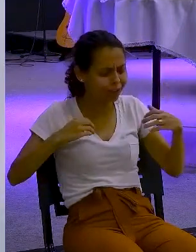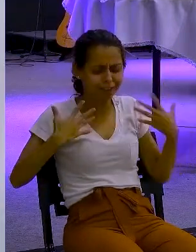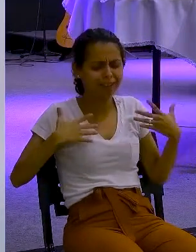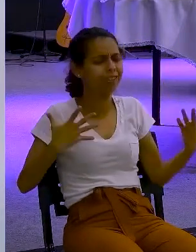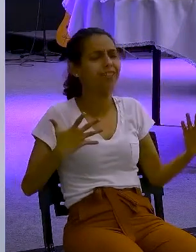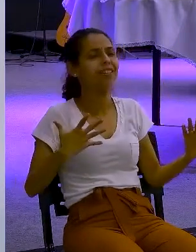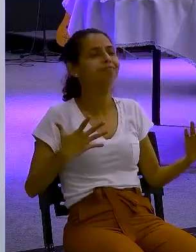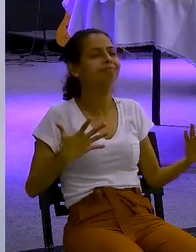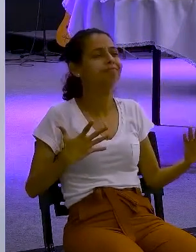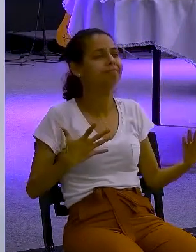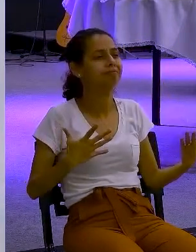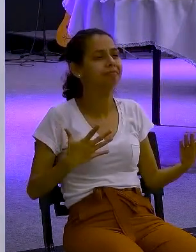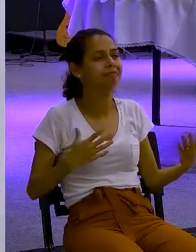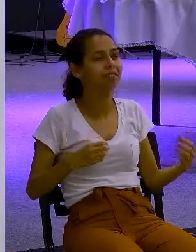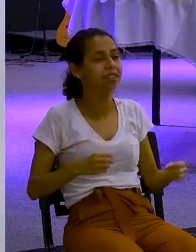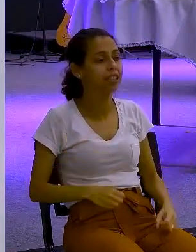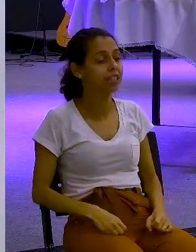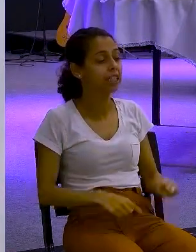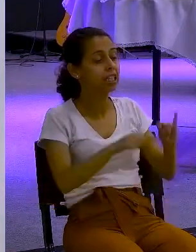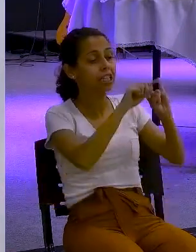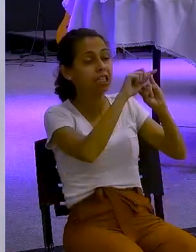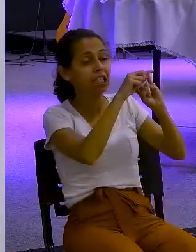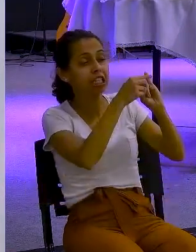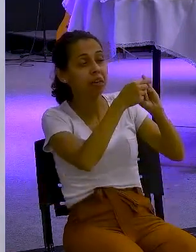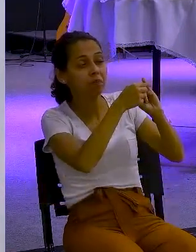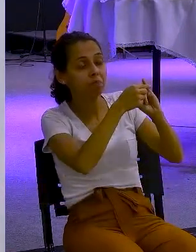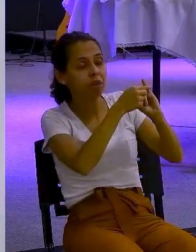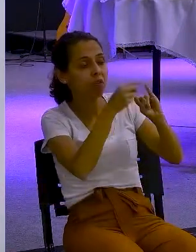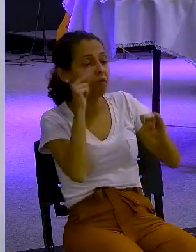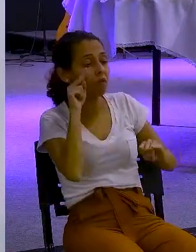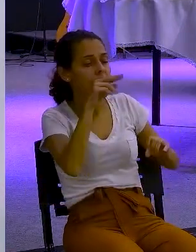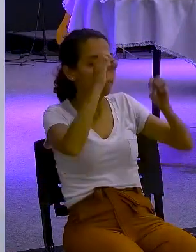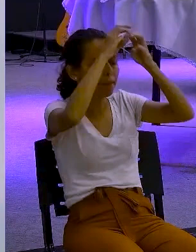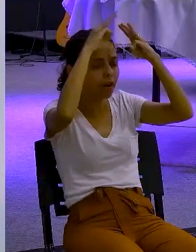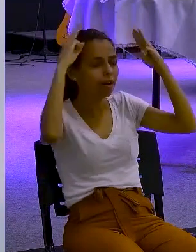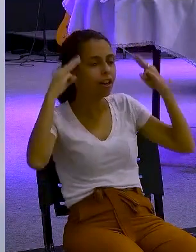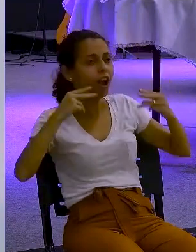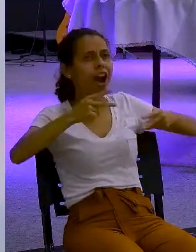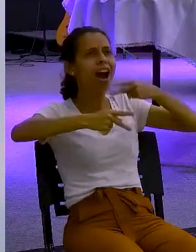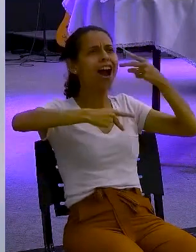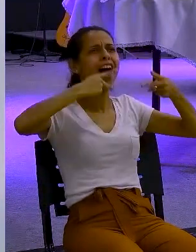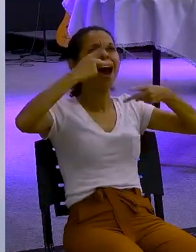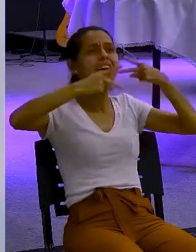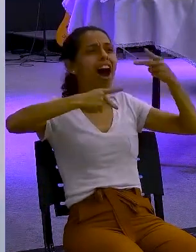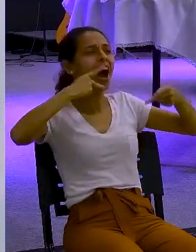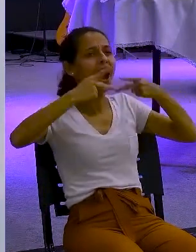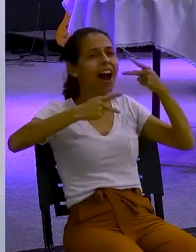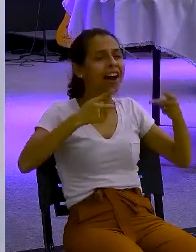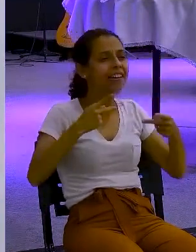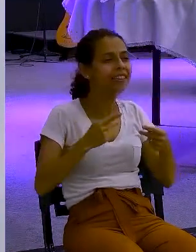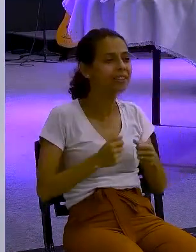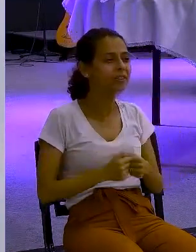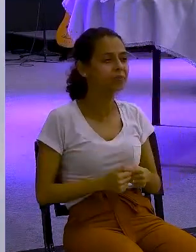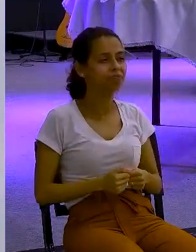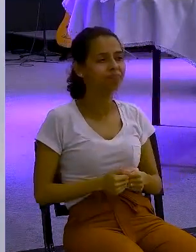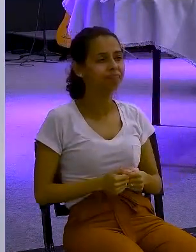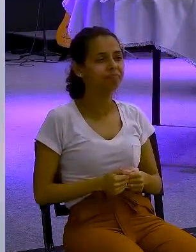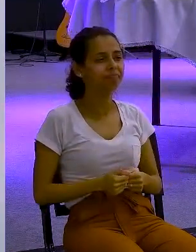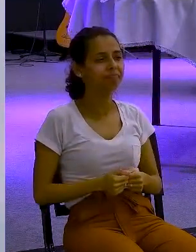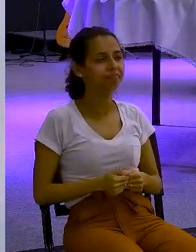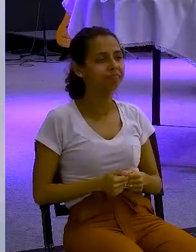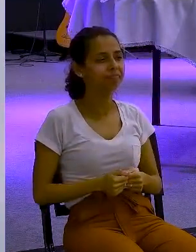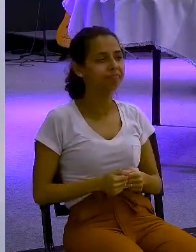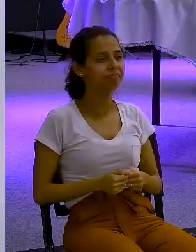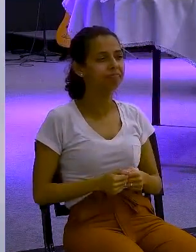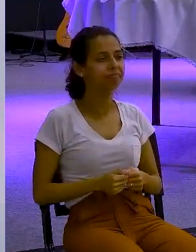Quando vê Maria, ela exclamou em alta voz. Quando ouviu a saudação,